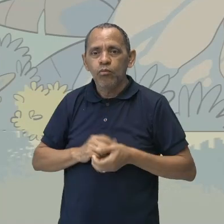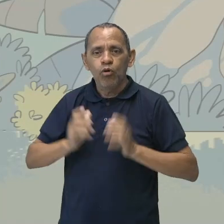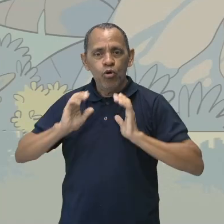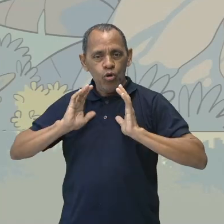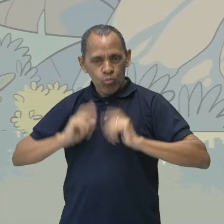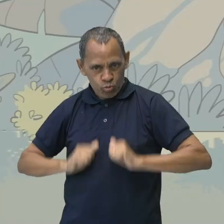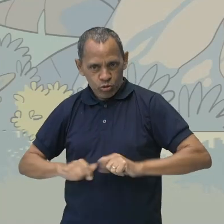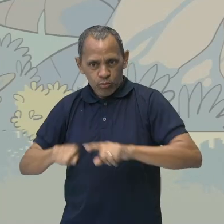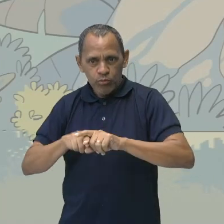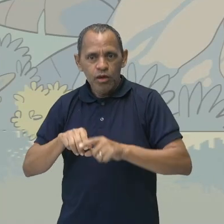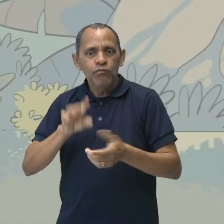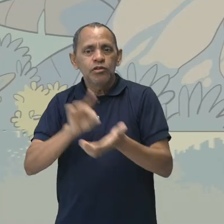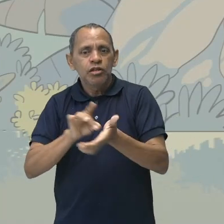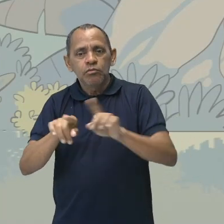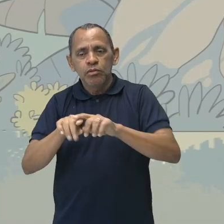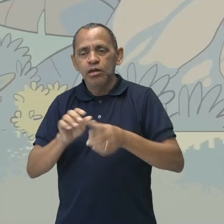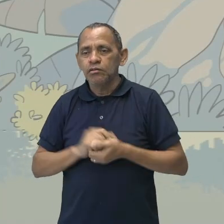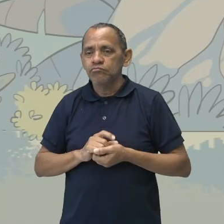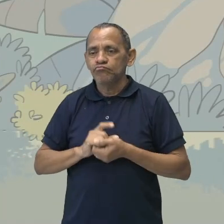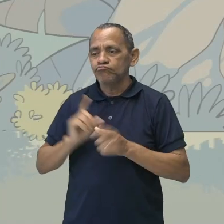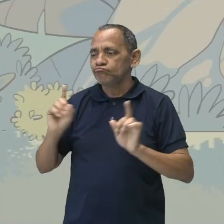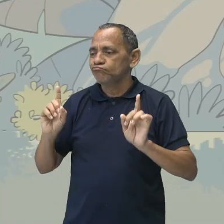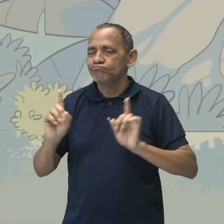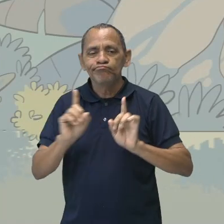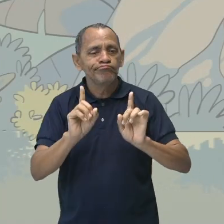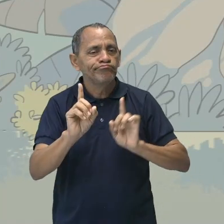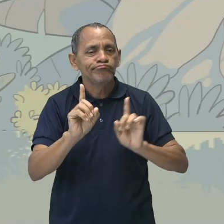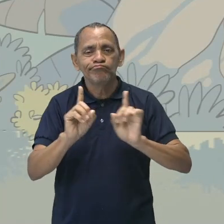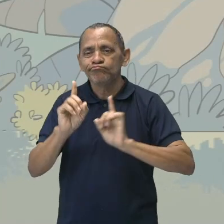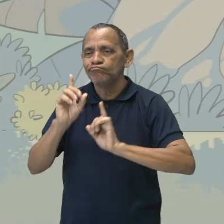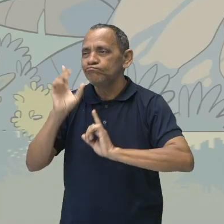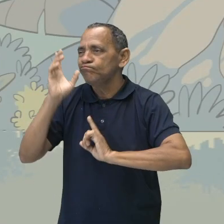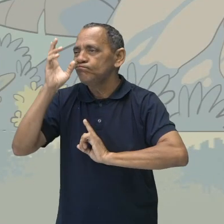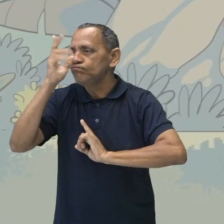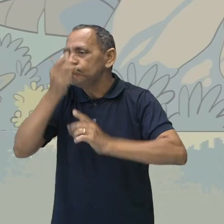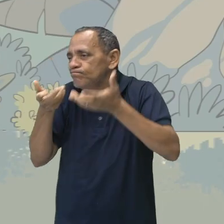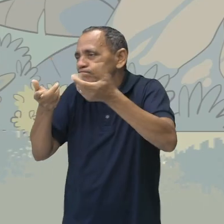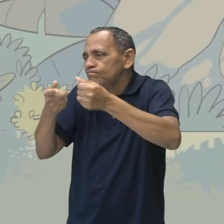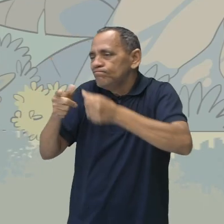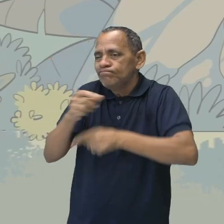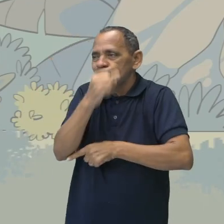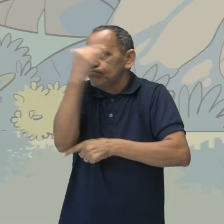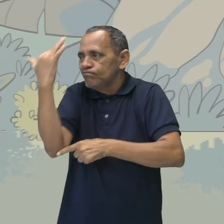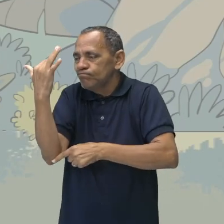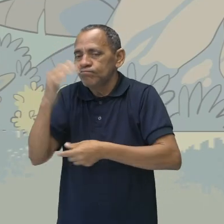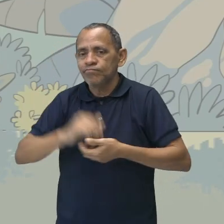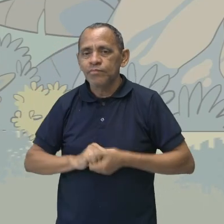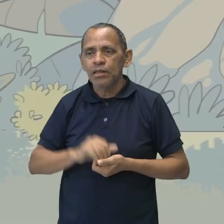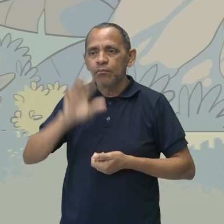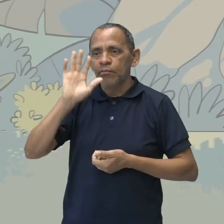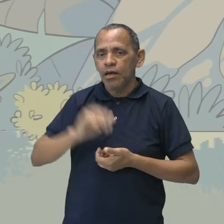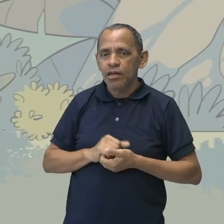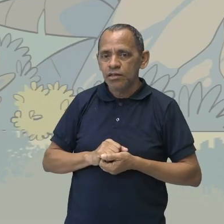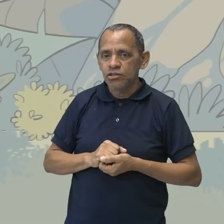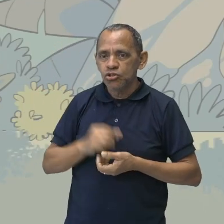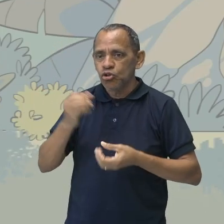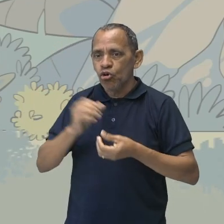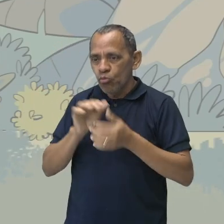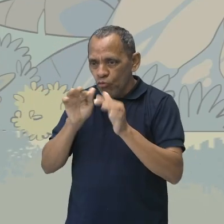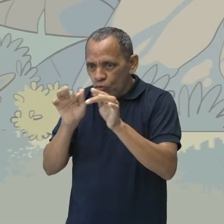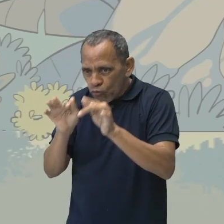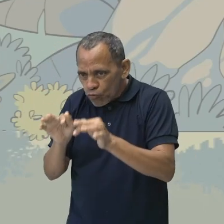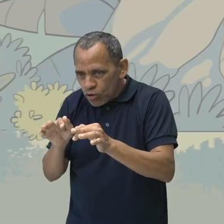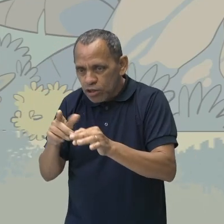Mas o destino lhes reservou um triste desafio. Um dia, a bela índia adoeceu gravemente e perdeu